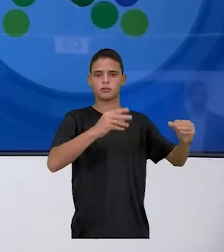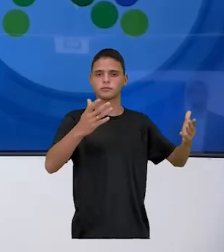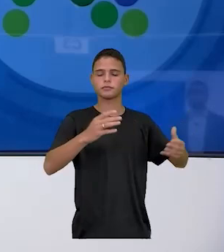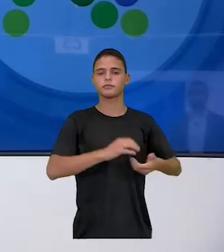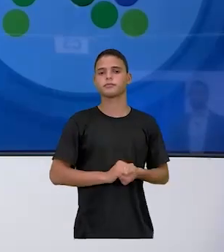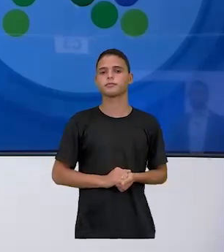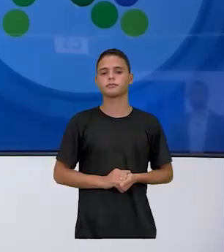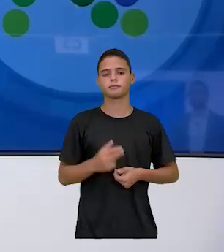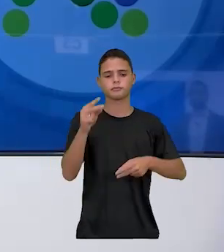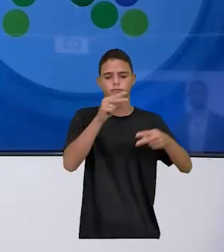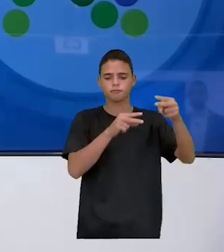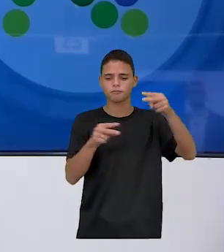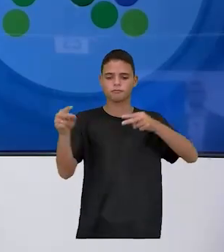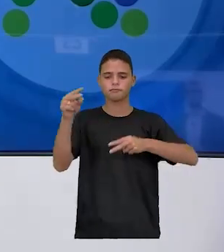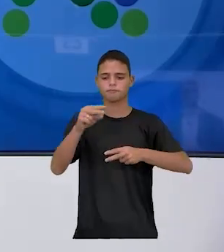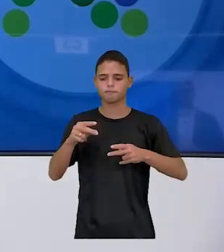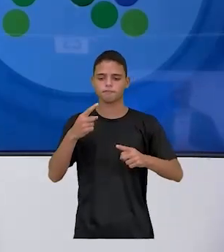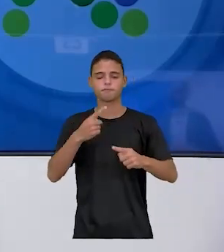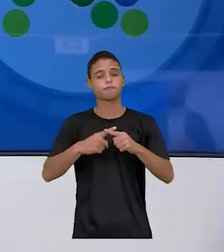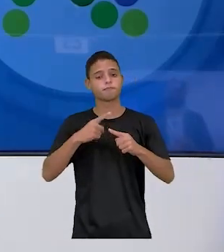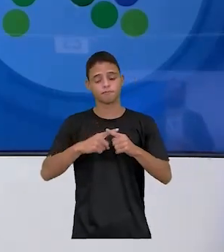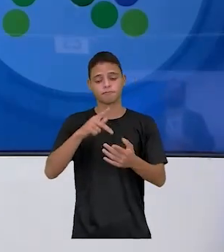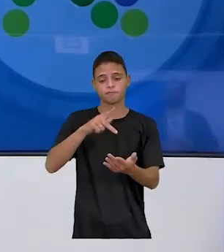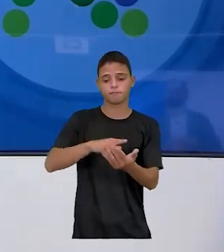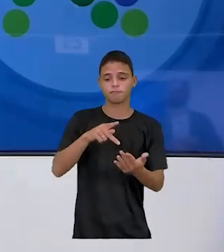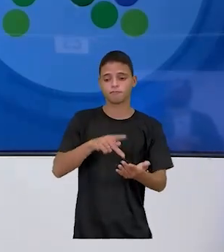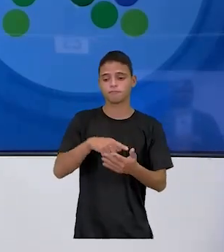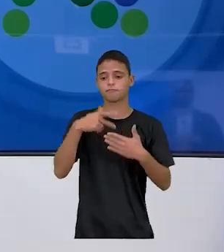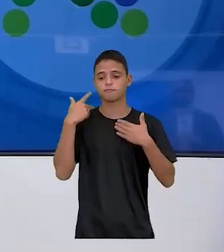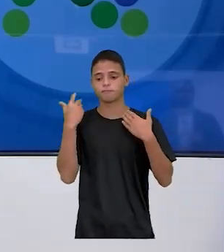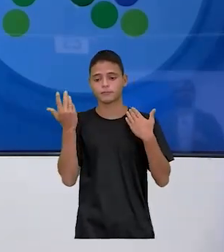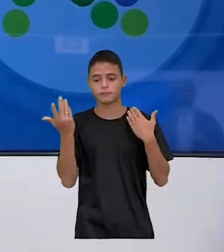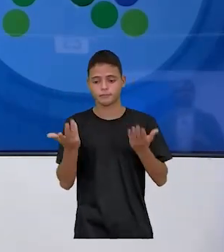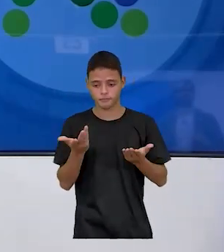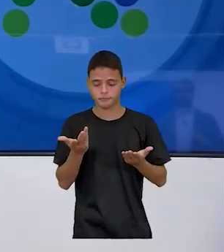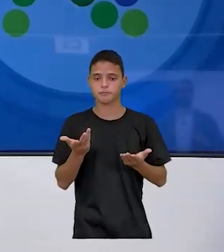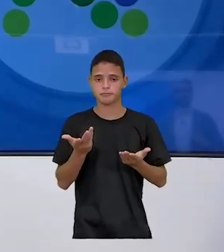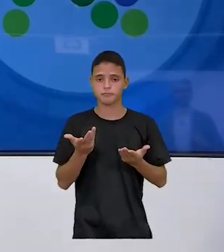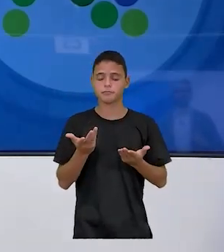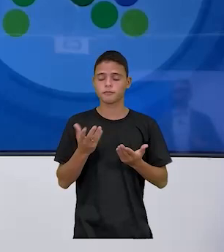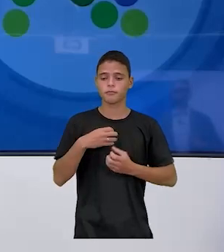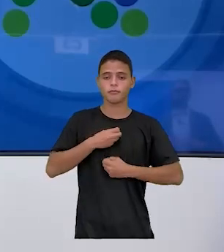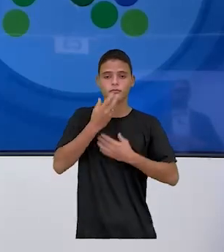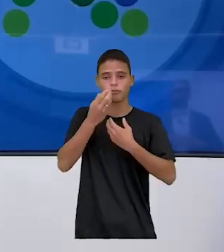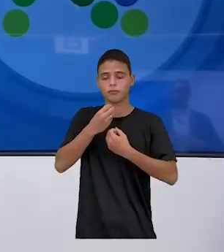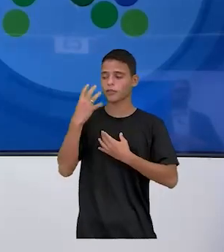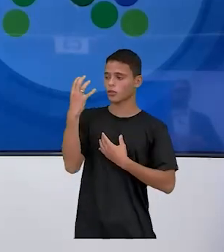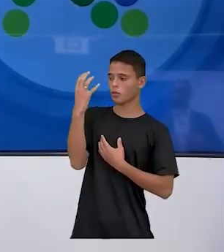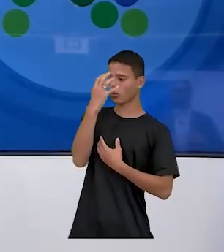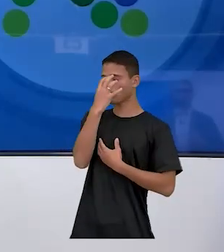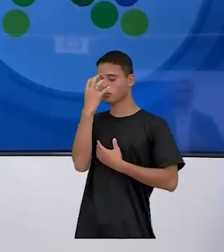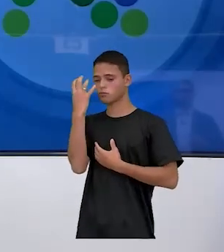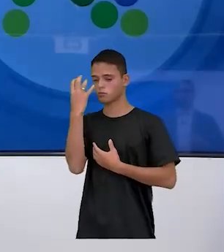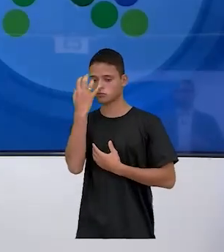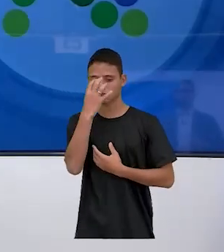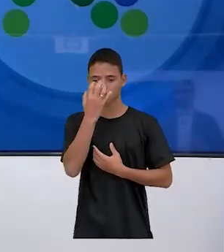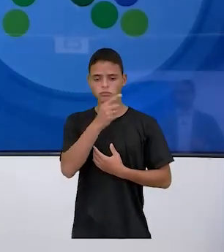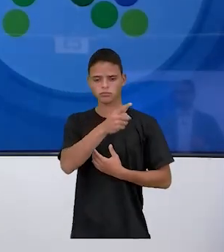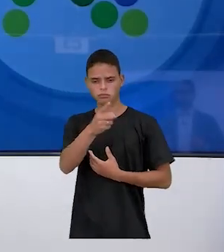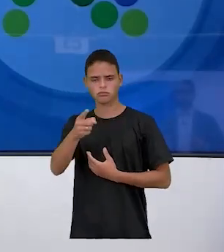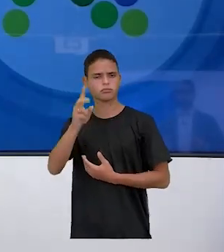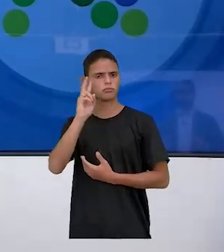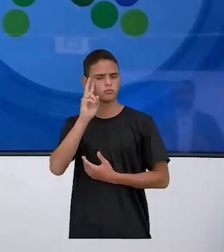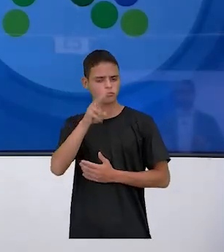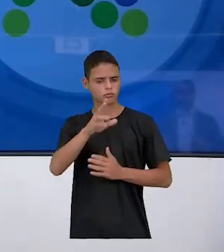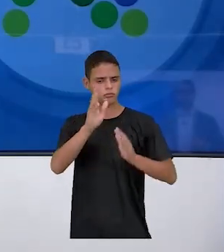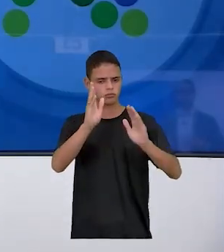visão subjetiva e ufanista, porque, na verdade, esse poema faz parte de um primeiro momento romântico. Acredito que vocês, segunda série, já estudaram a